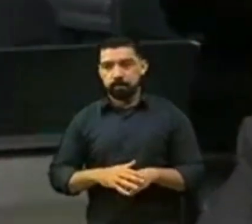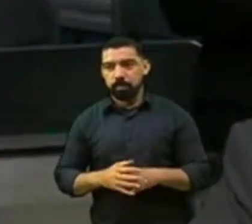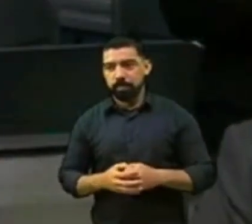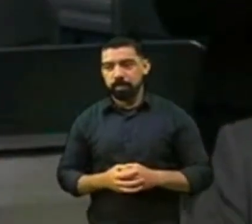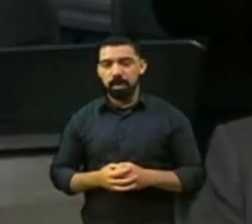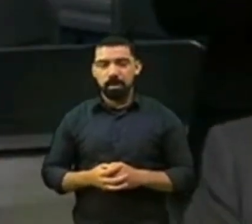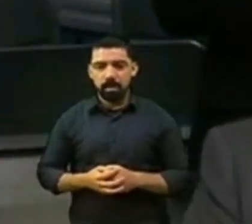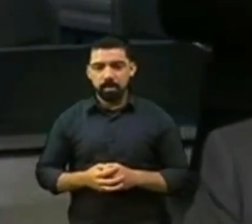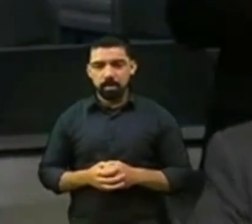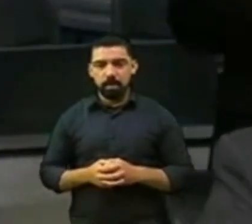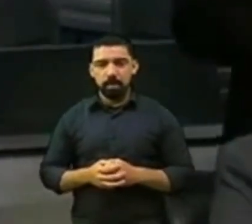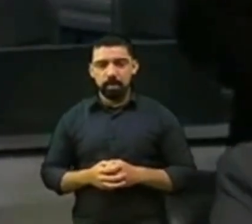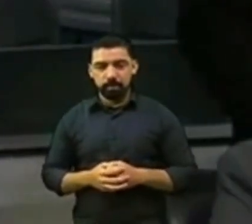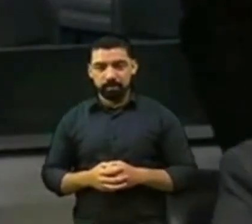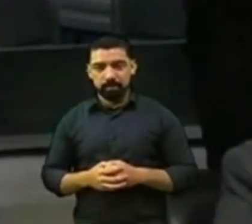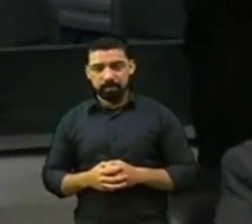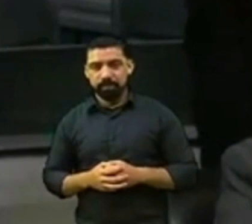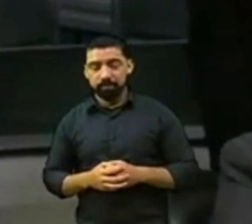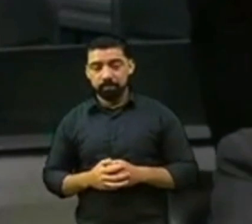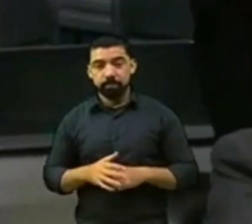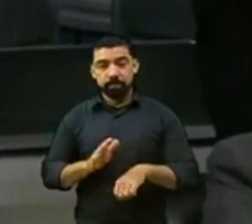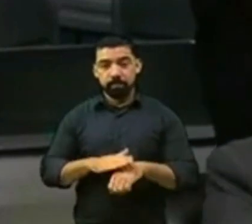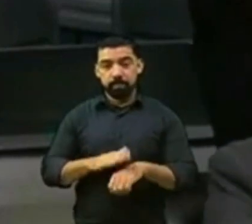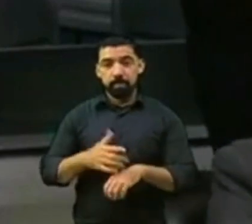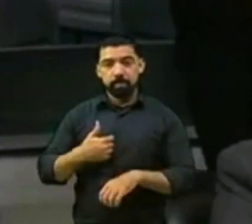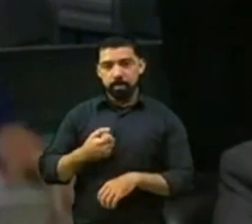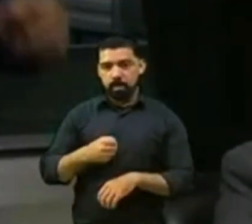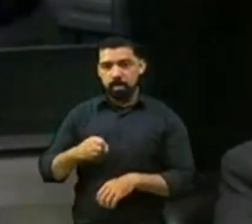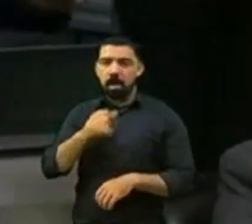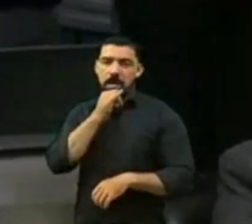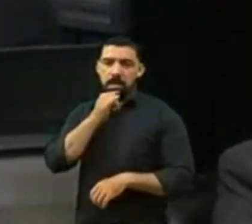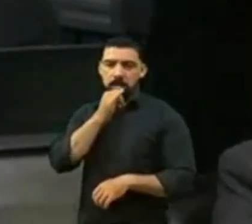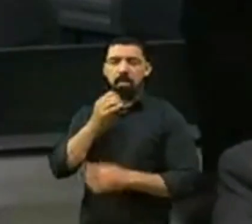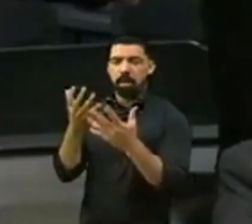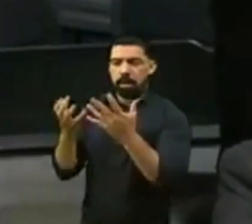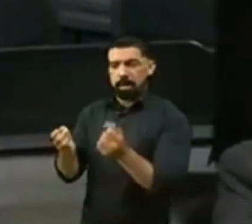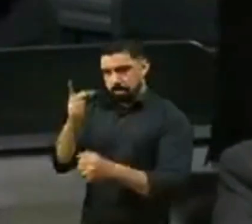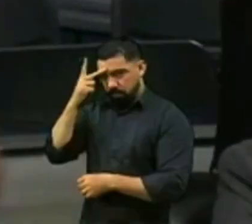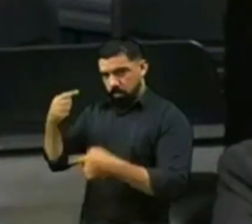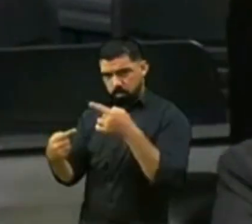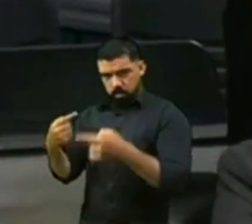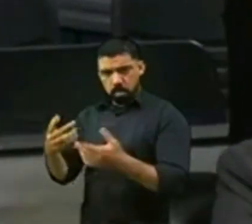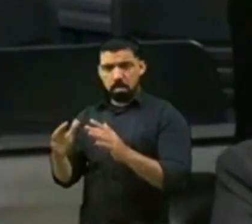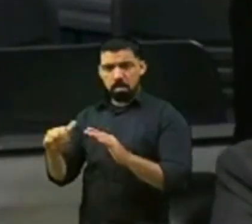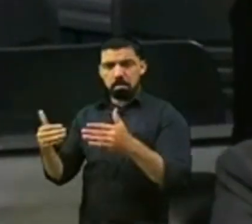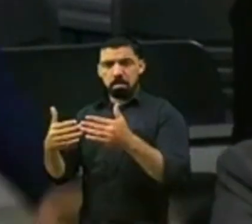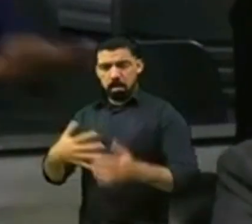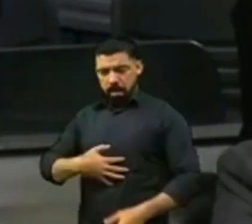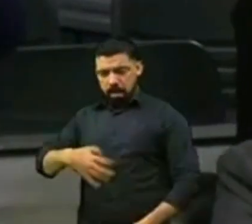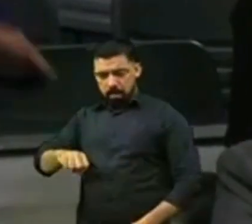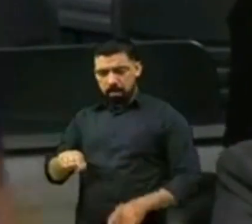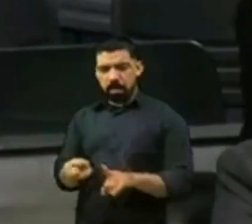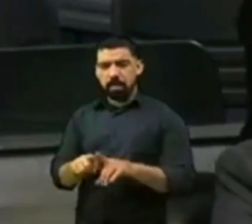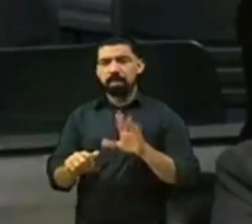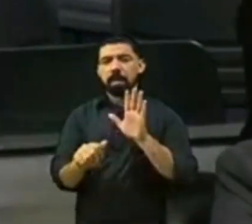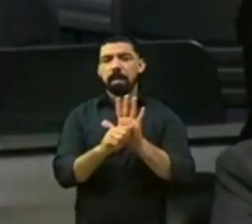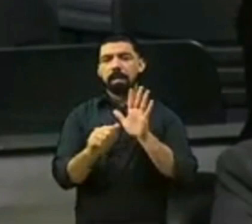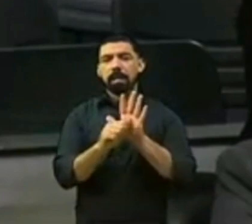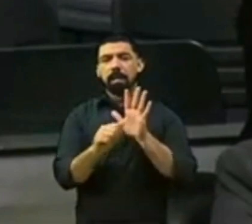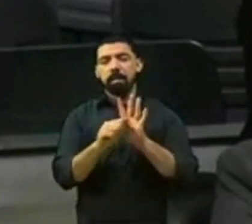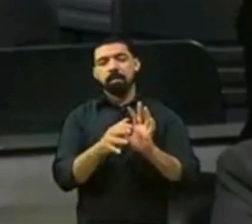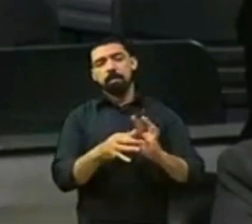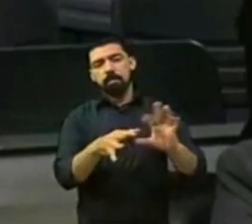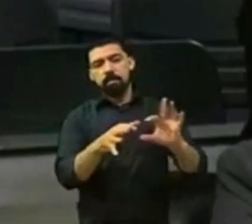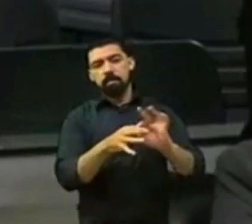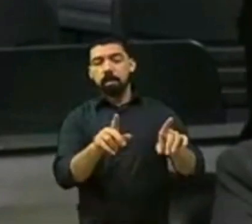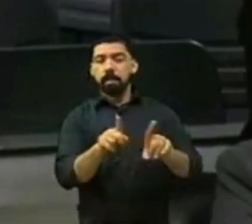fizeram. E eu não vou defender nenhum político que é a favor do aborto, legalização das drogas e que passa pano em cima